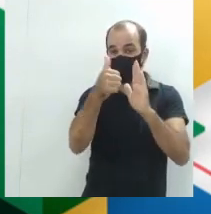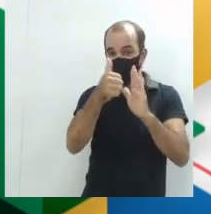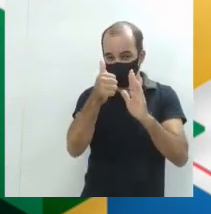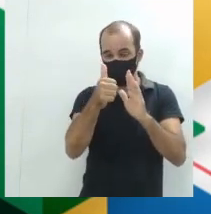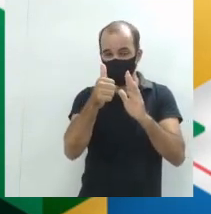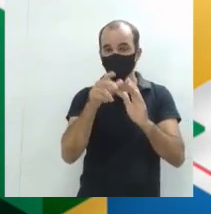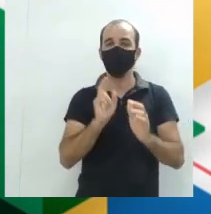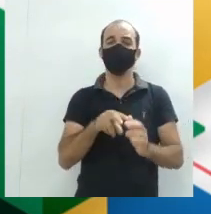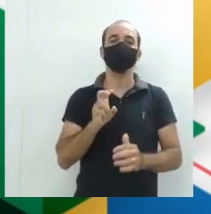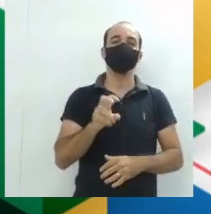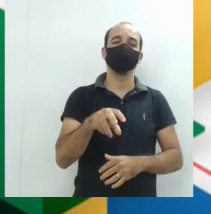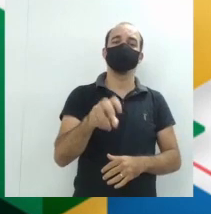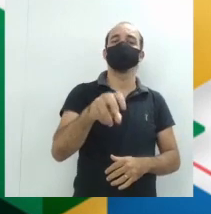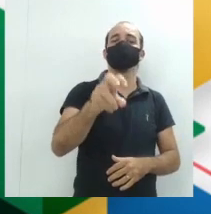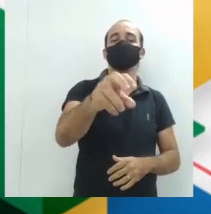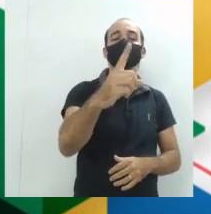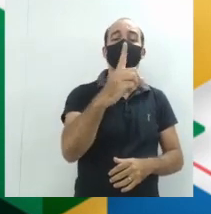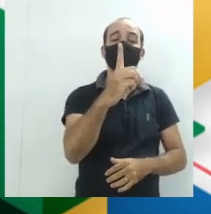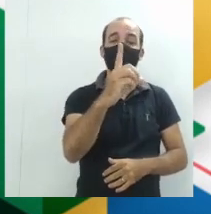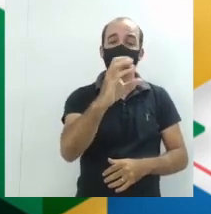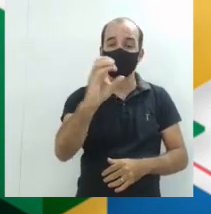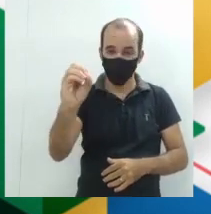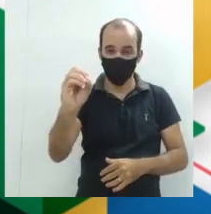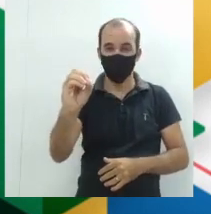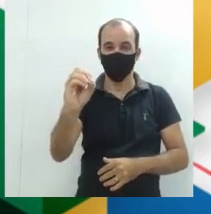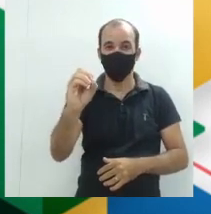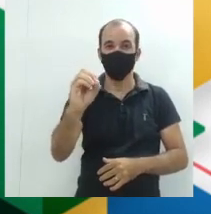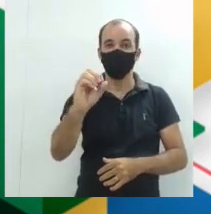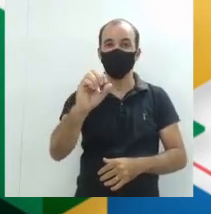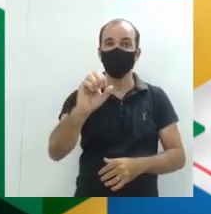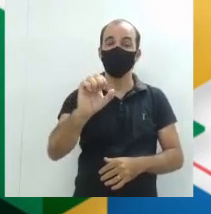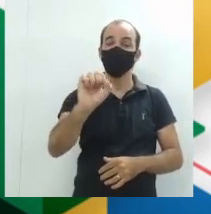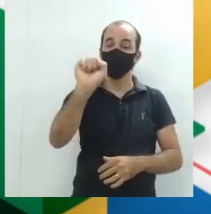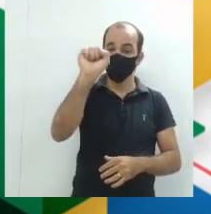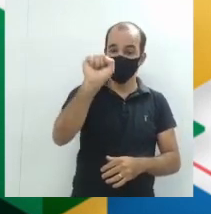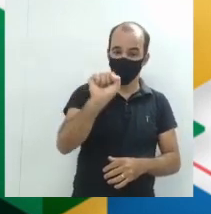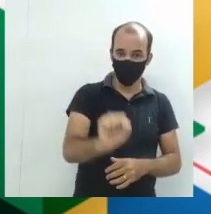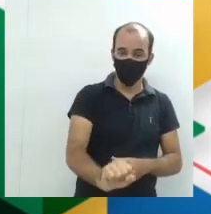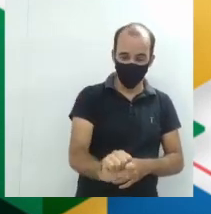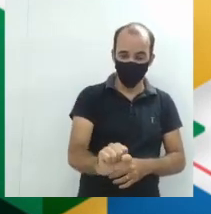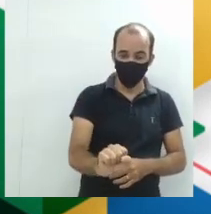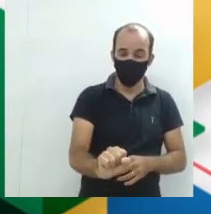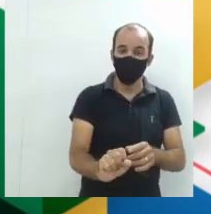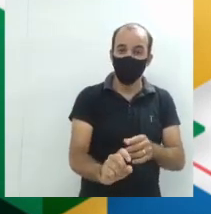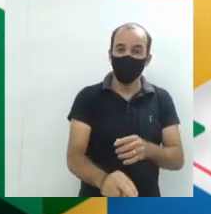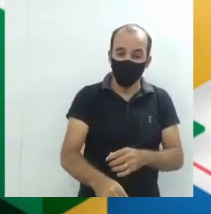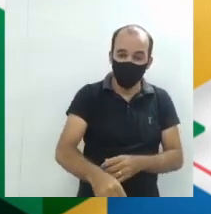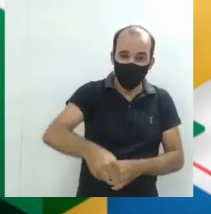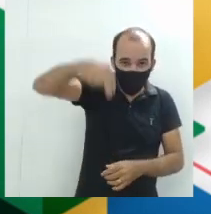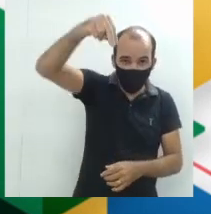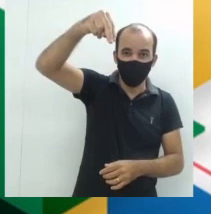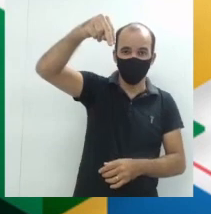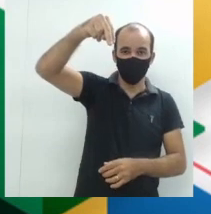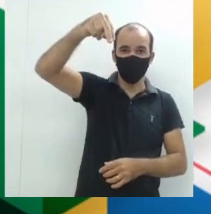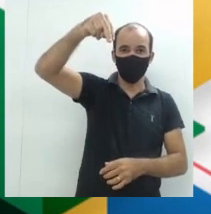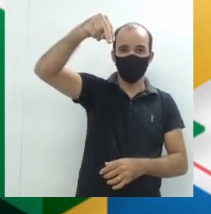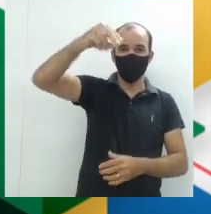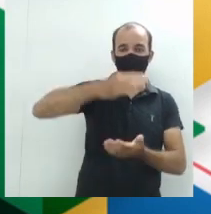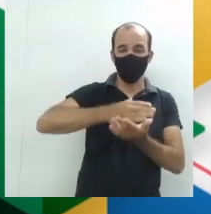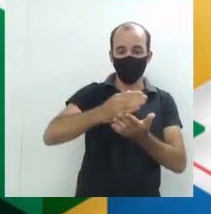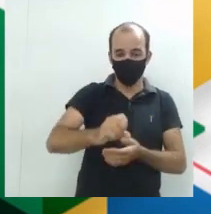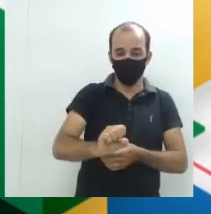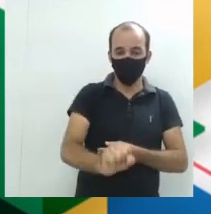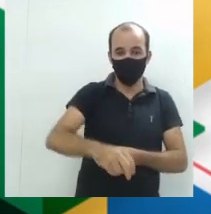sul para o norte. Então ele está subindo. Depois chega 80 metros de oeste